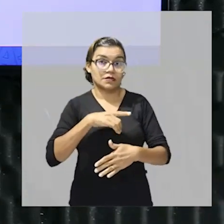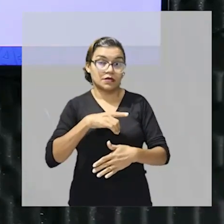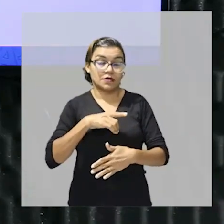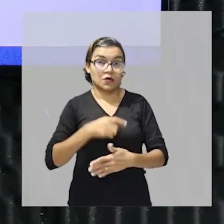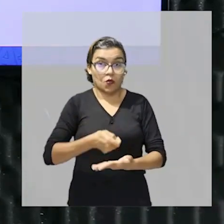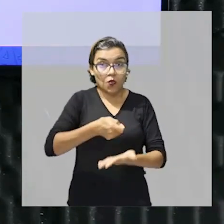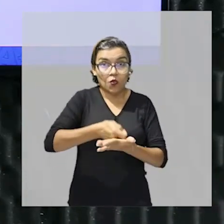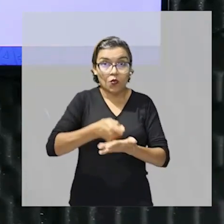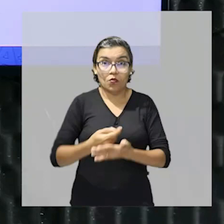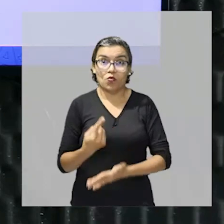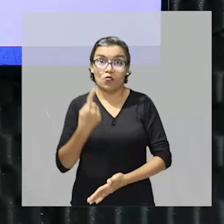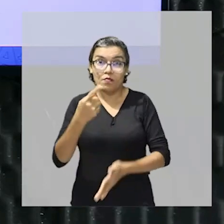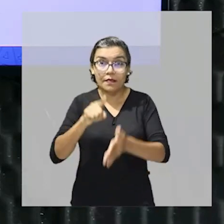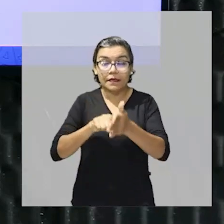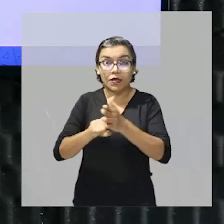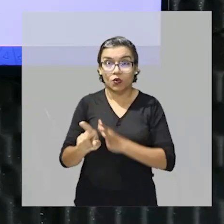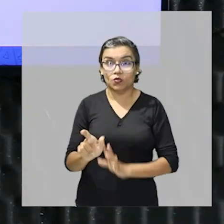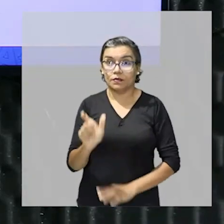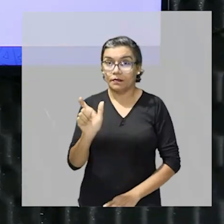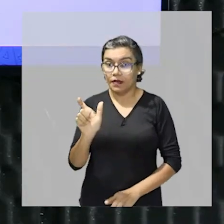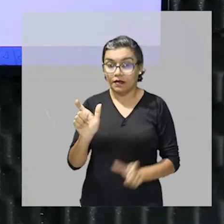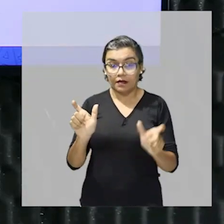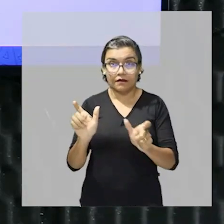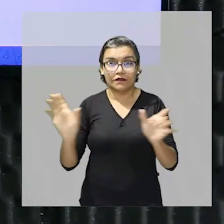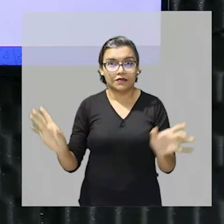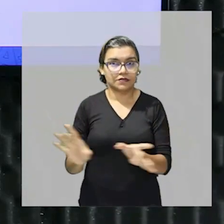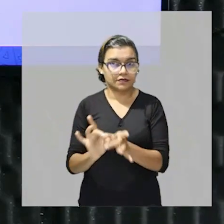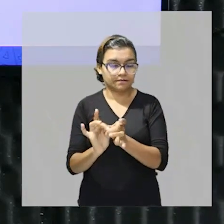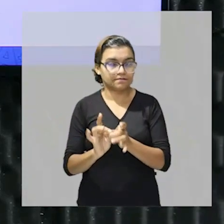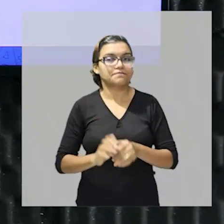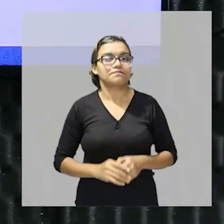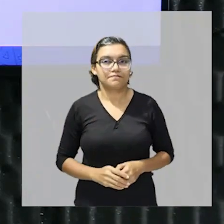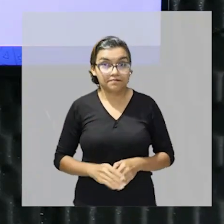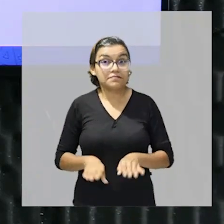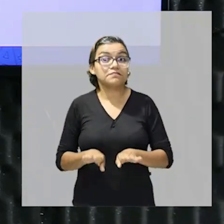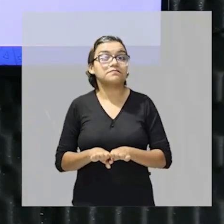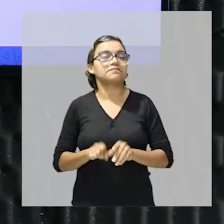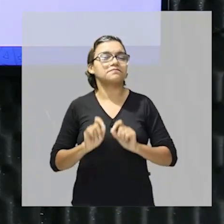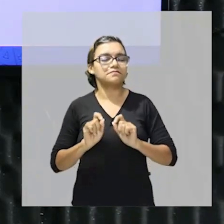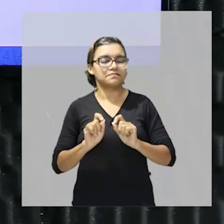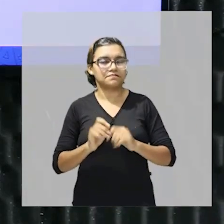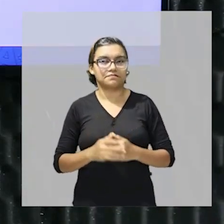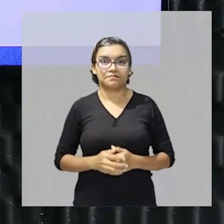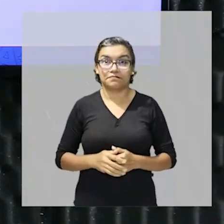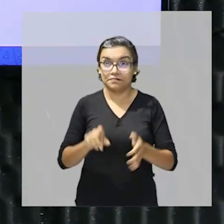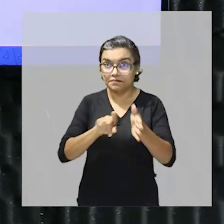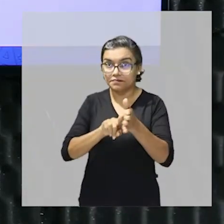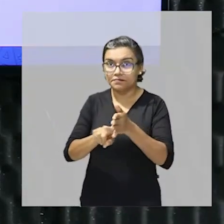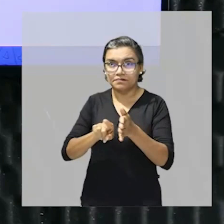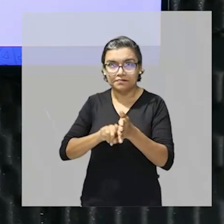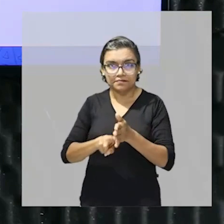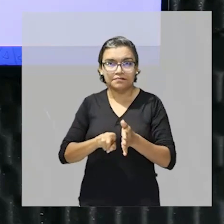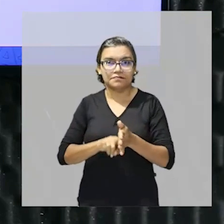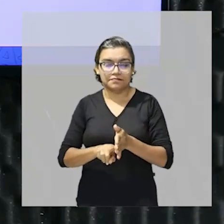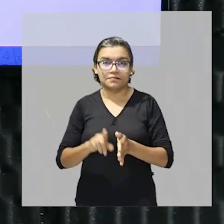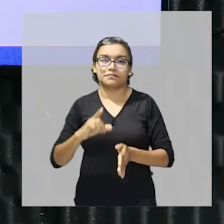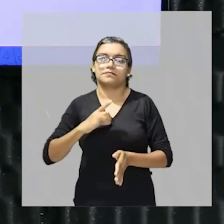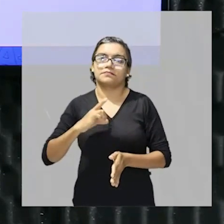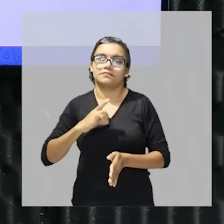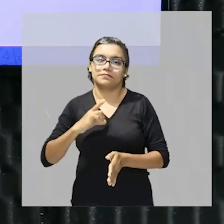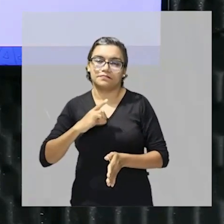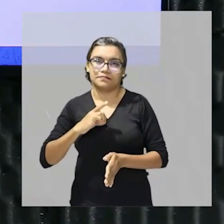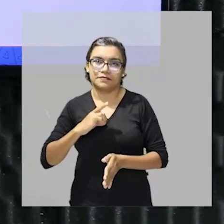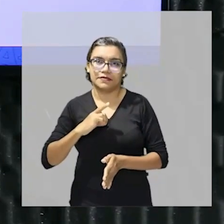uma questão sobre palavras de ligação. Coincidentemente, as questões todas trabalharam com a